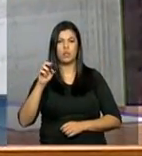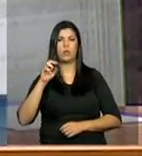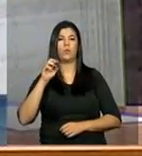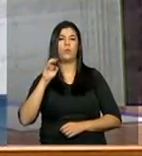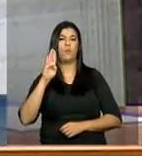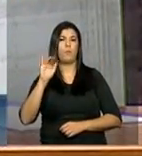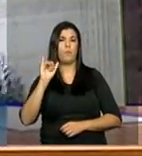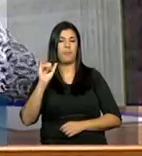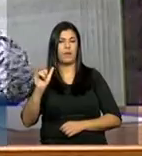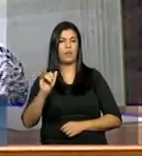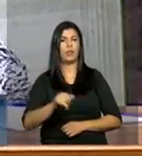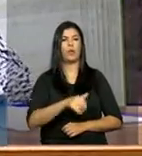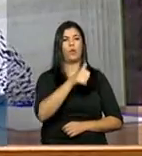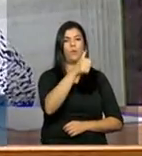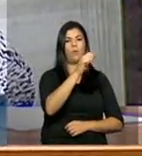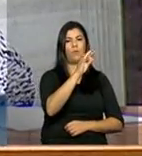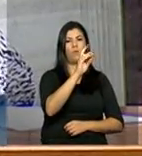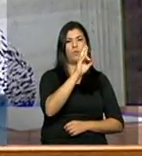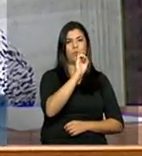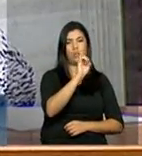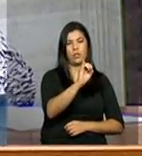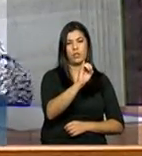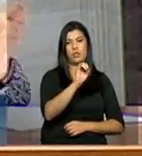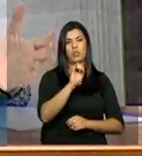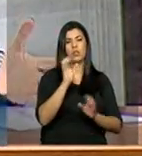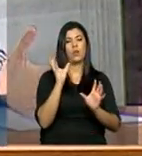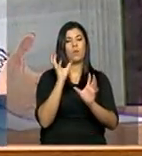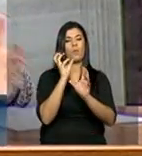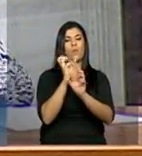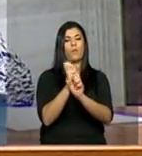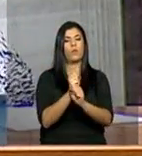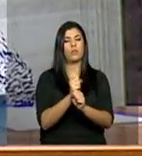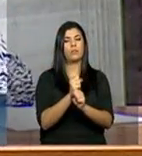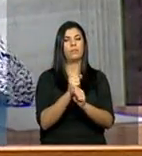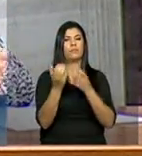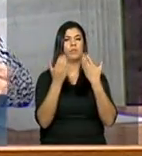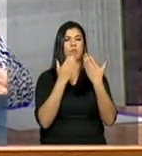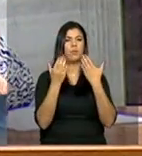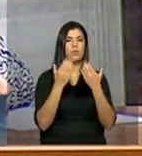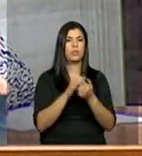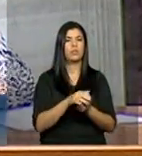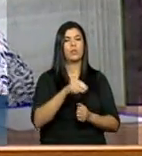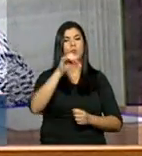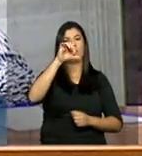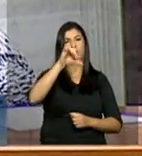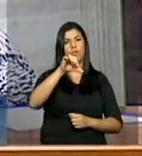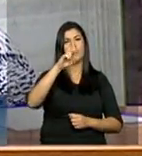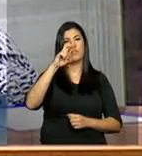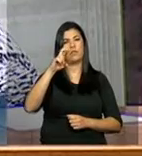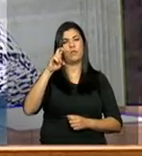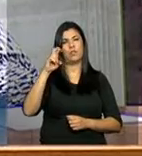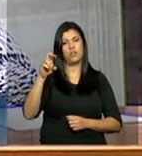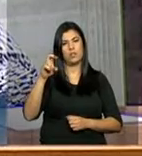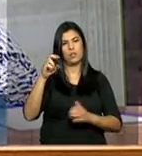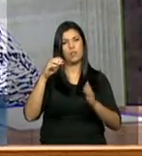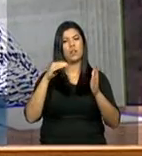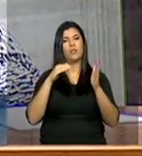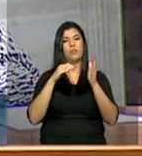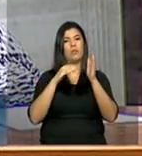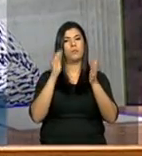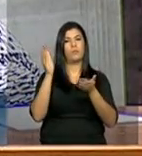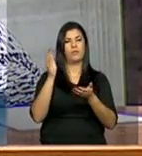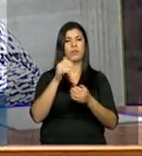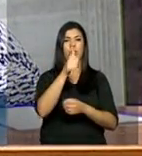955 e 1,66. Então, o ajuste que se fez de 11 para cá é de 955 para